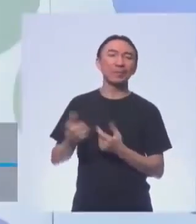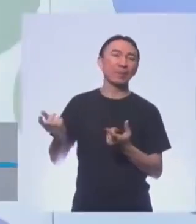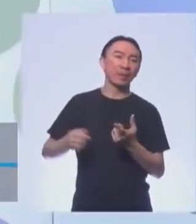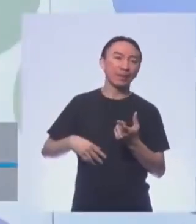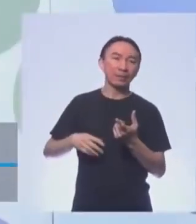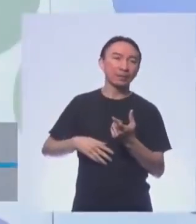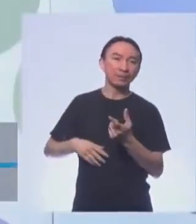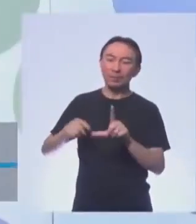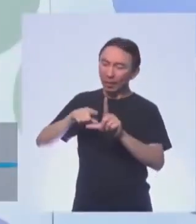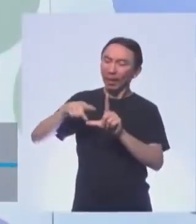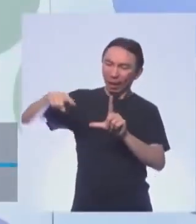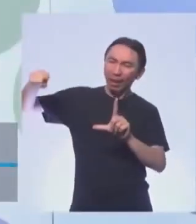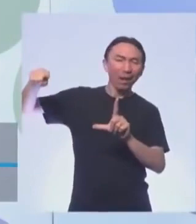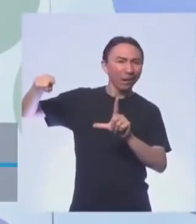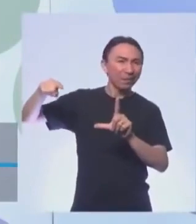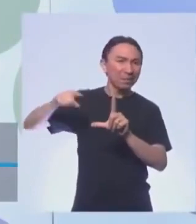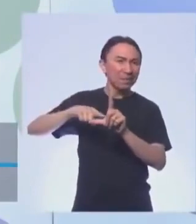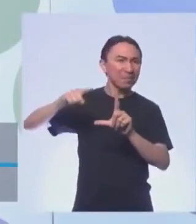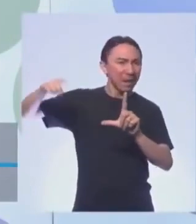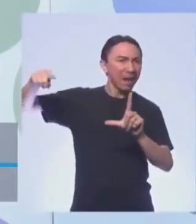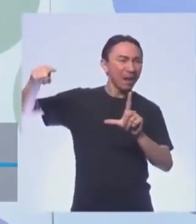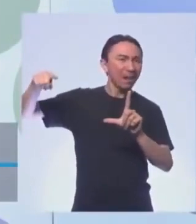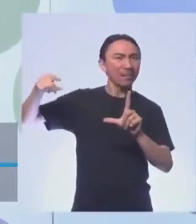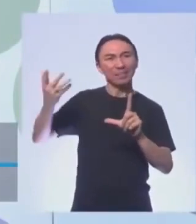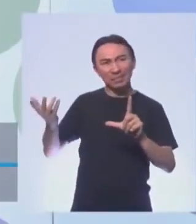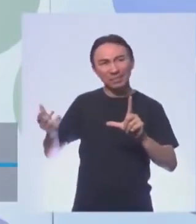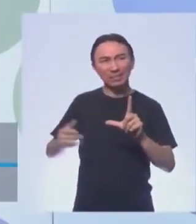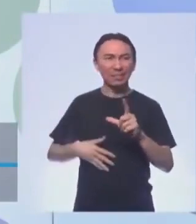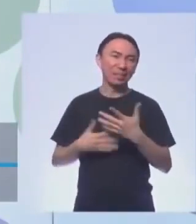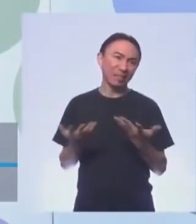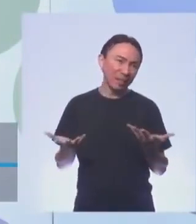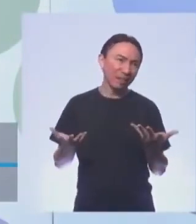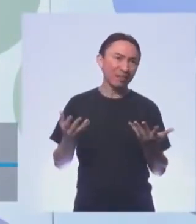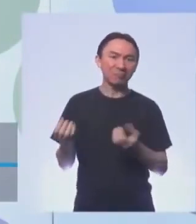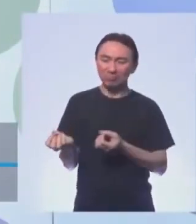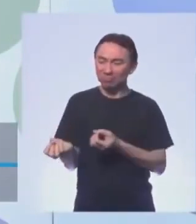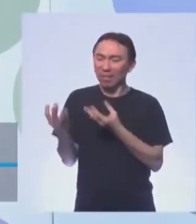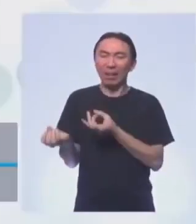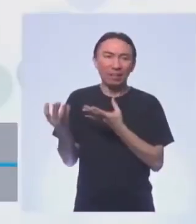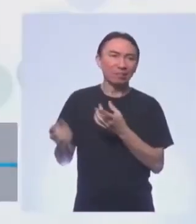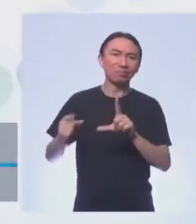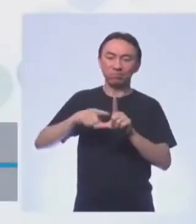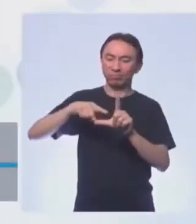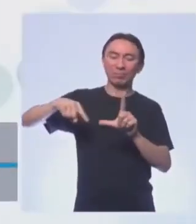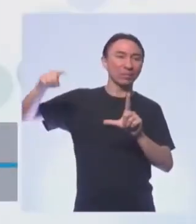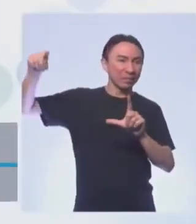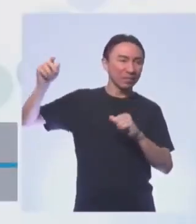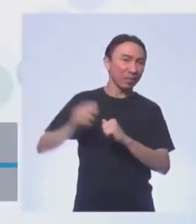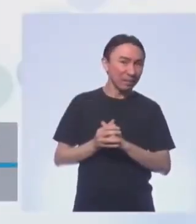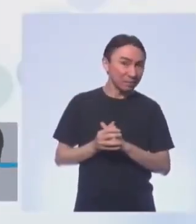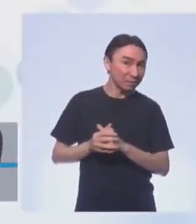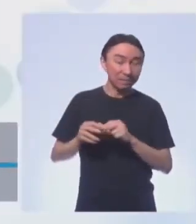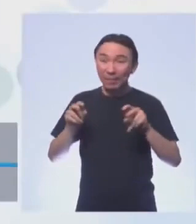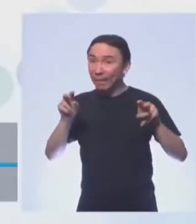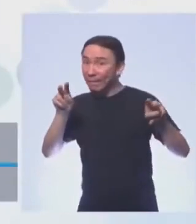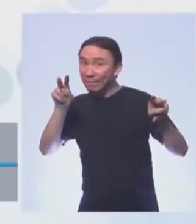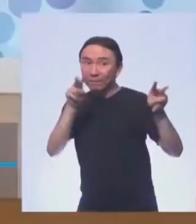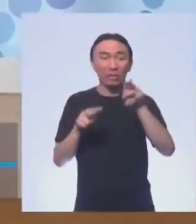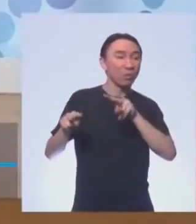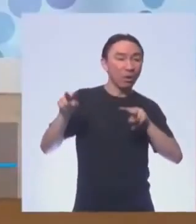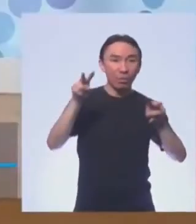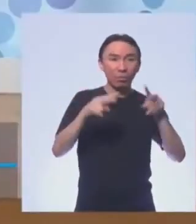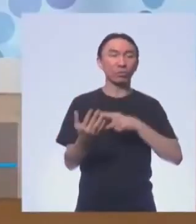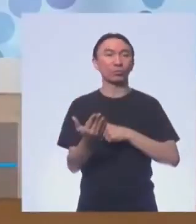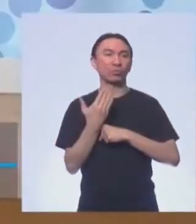Sim. Quando a gente fala em estatística... É a melhor forma de escrever dados, né? Escrever dados, gráfico. E o visual ajuda muito, né? Você é uma professora muito do